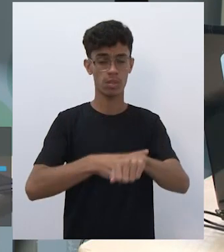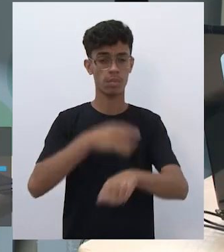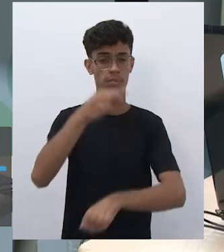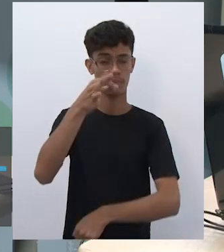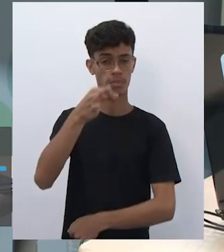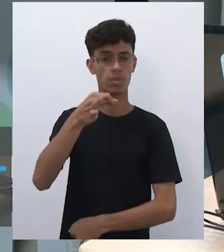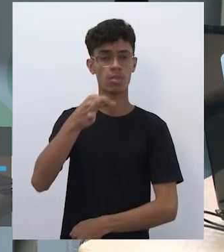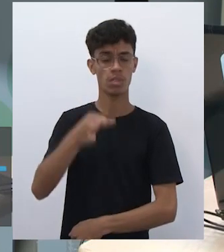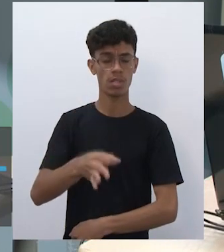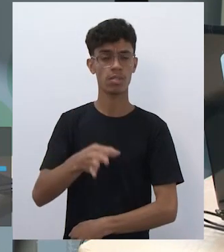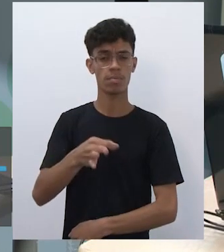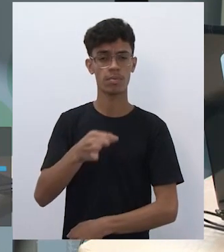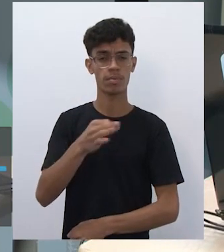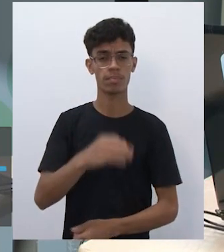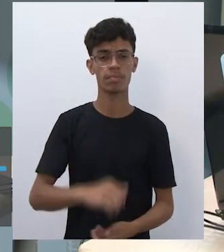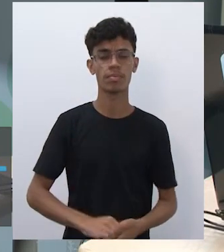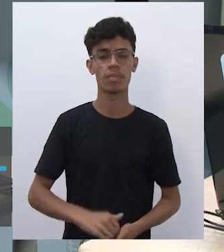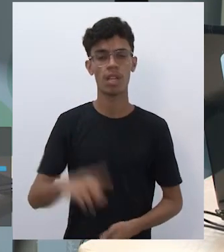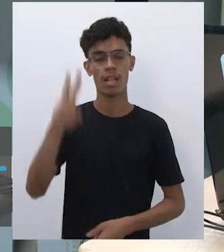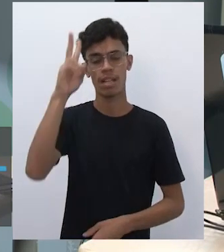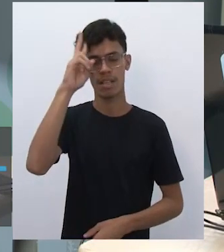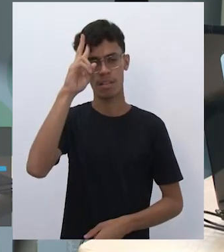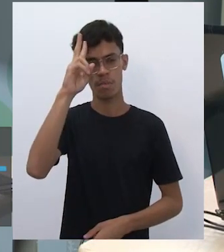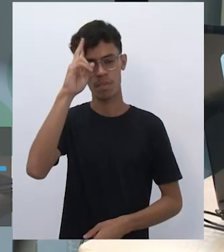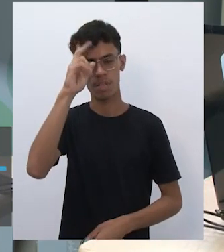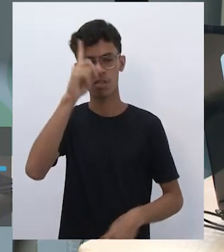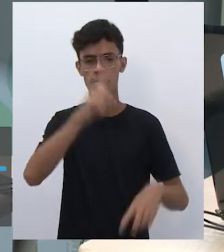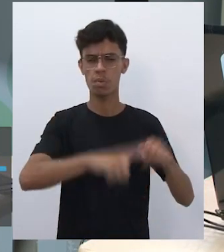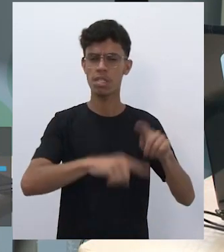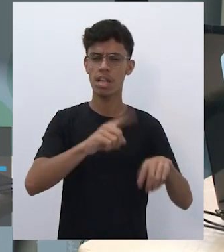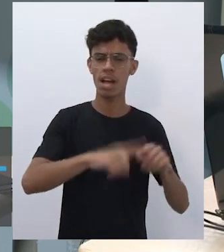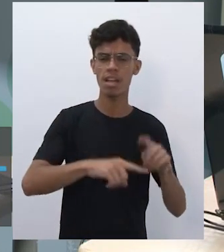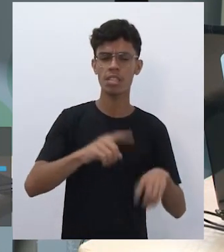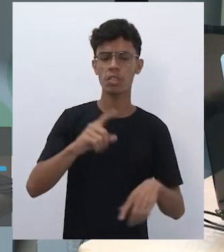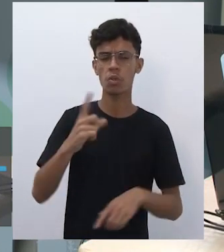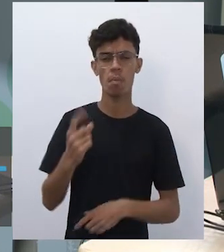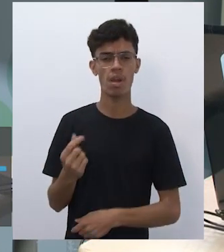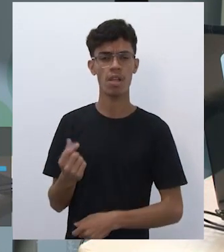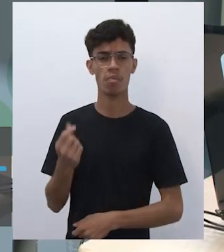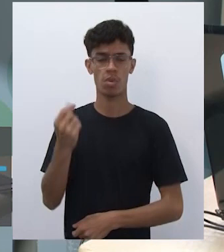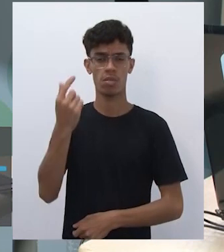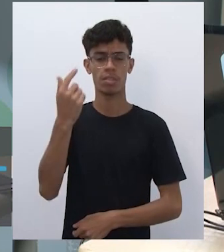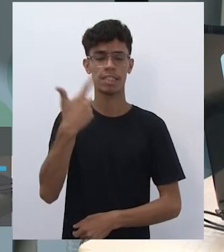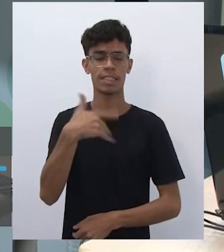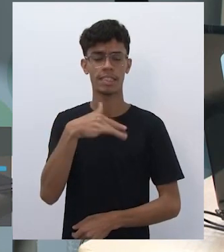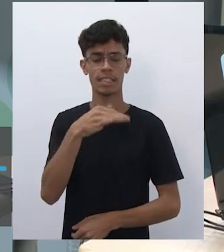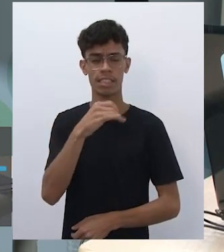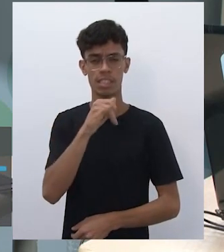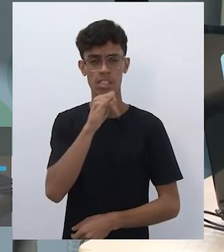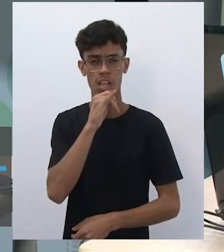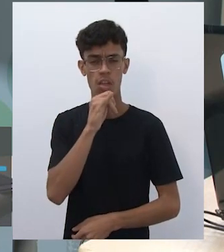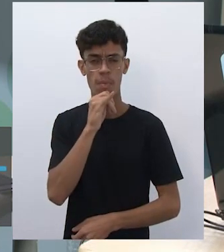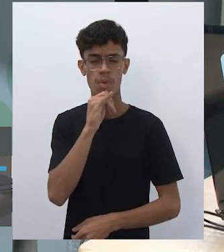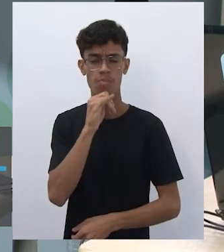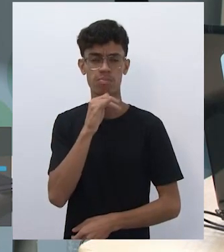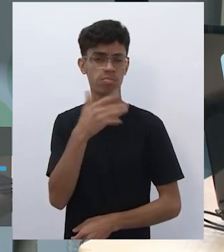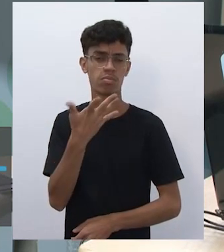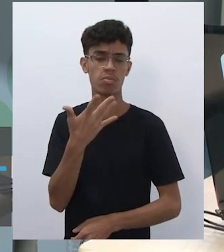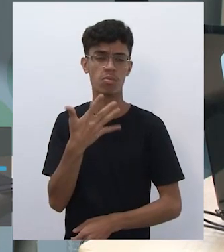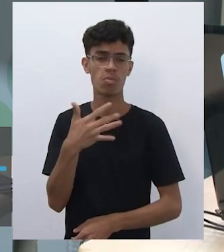é tudo na sua ordem. Lembrando que os recursos, né, o orçamento do projeto, vamos supor que vocês vão buscar um